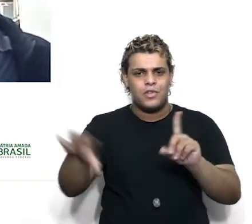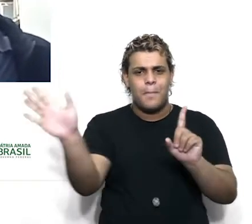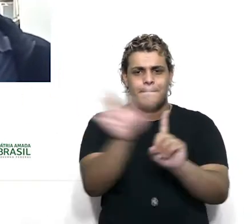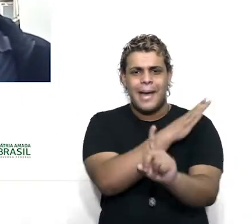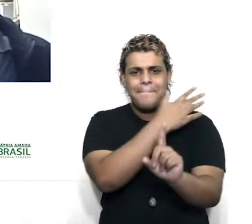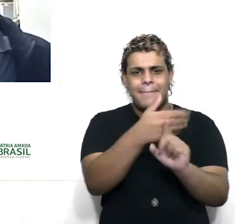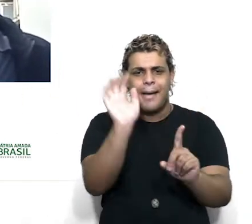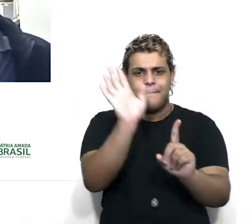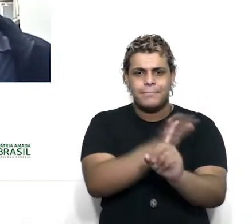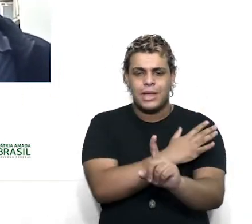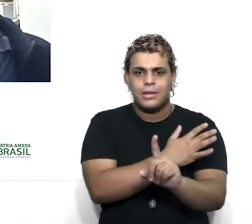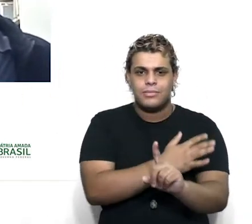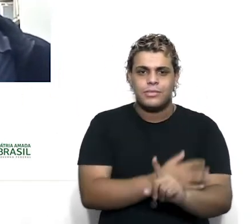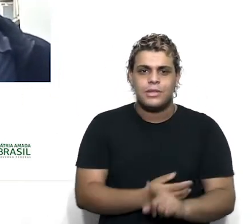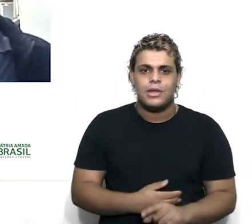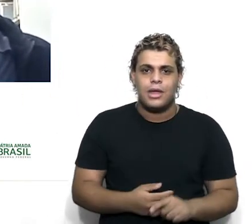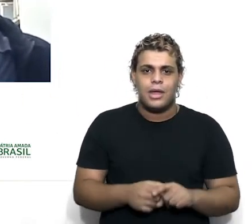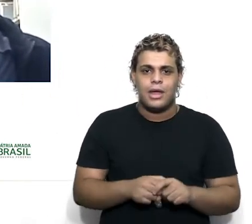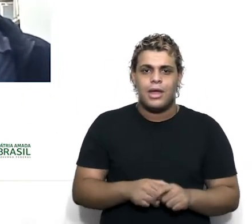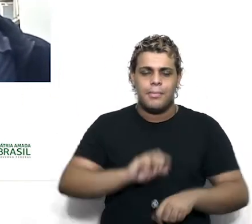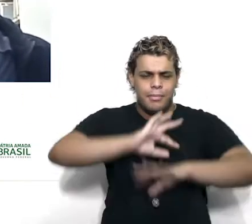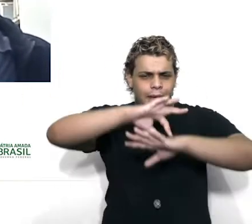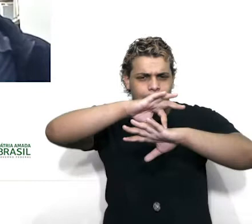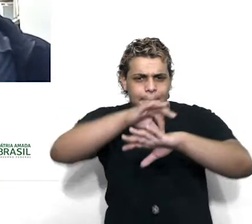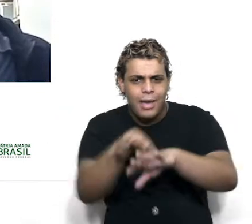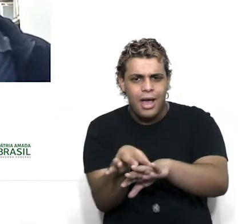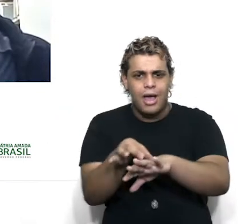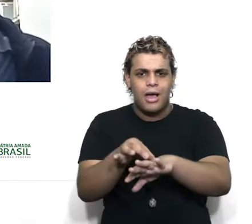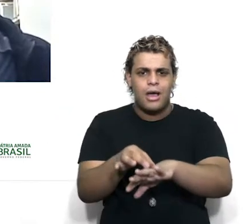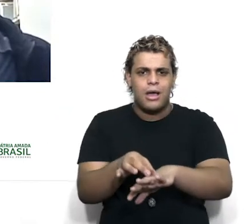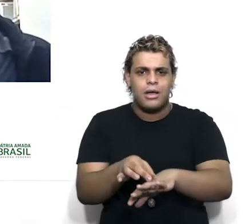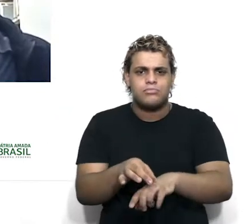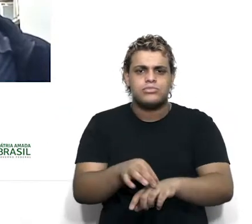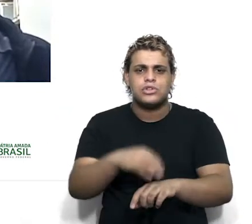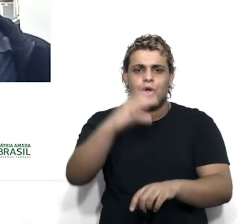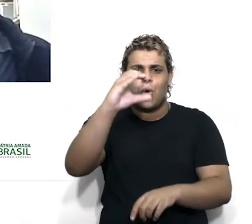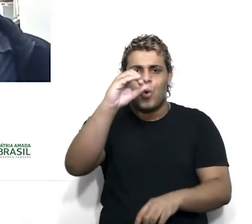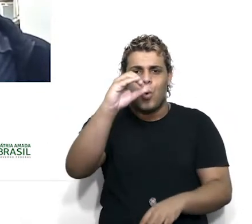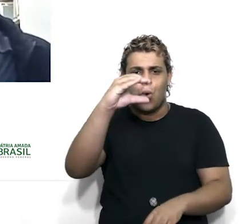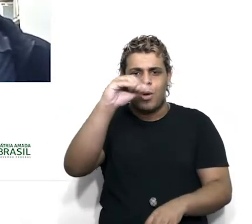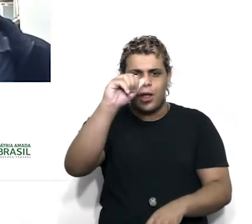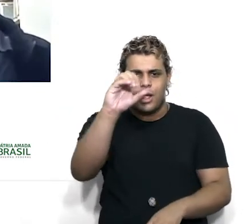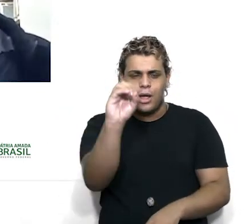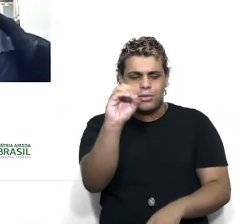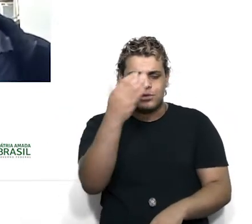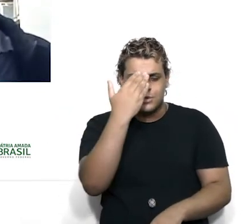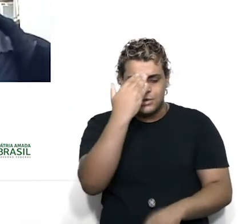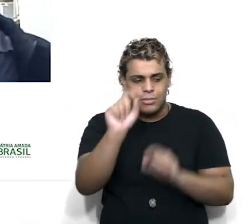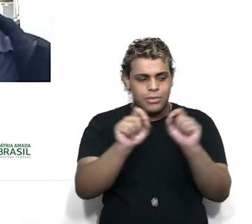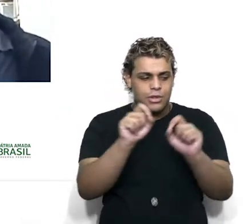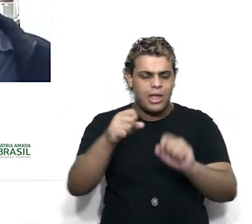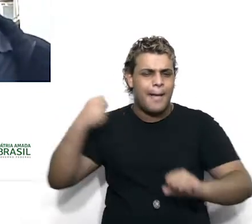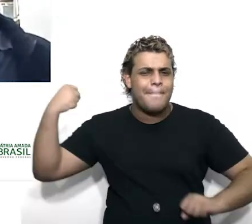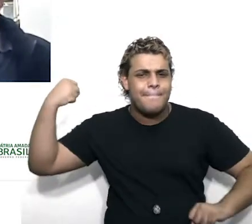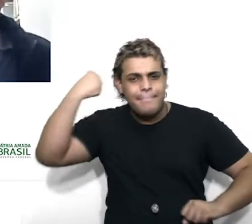batia. Eu tomava reguada, beliscão, cocão. Sabe o que é cocão? Não. Cocão é